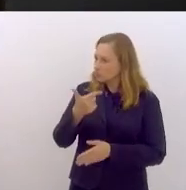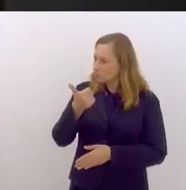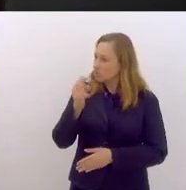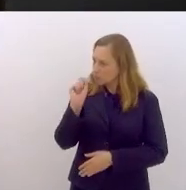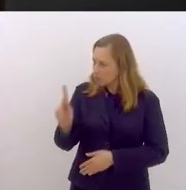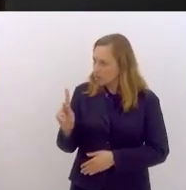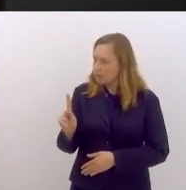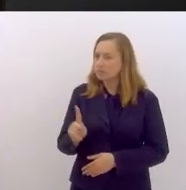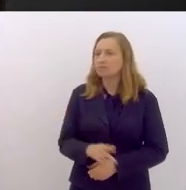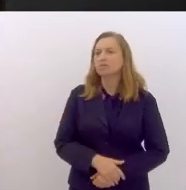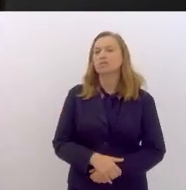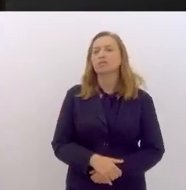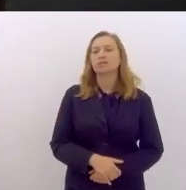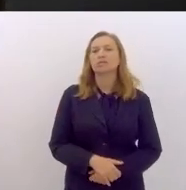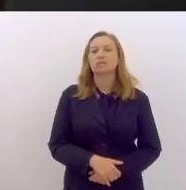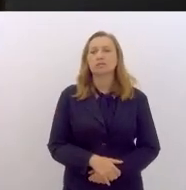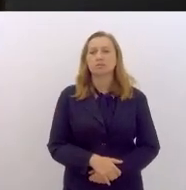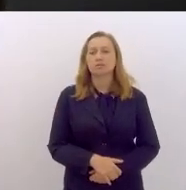Ok?